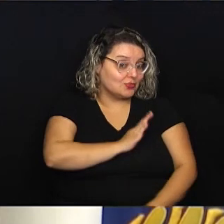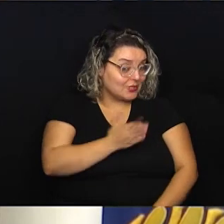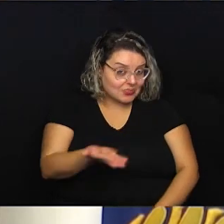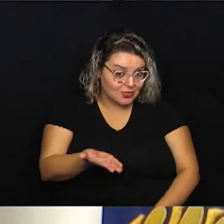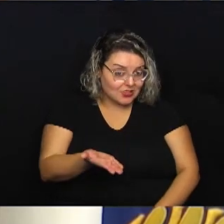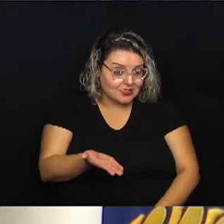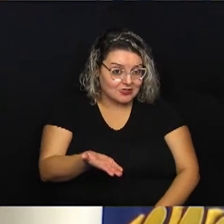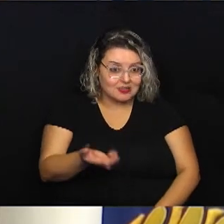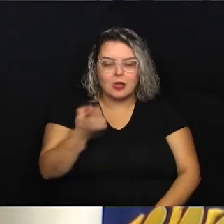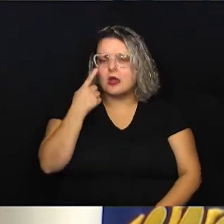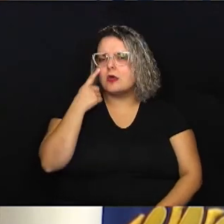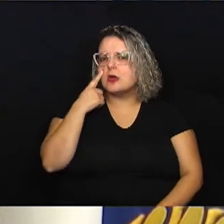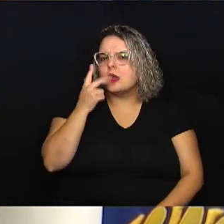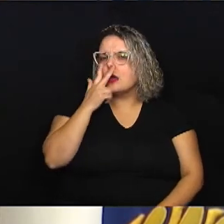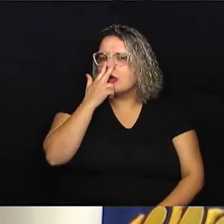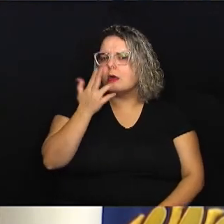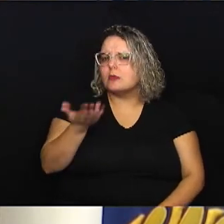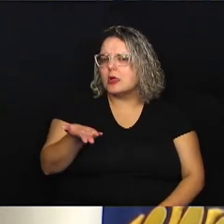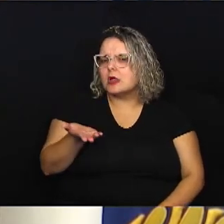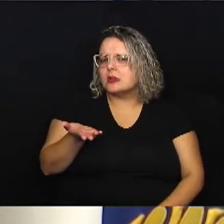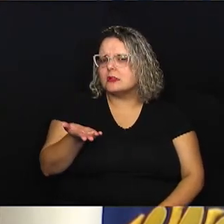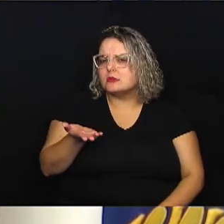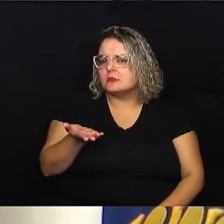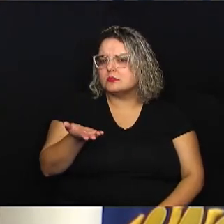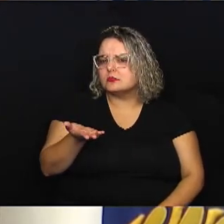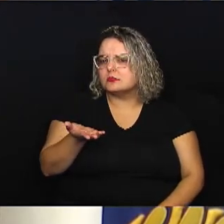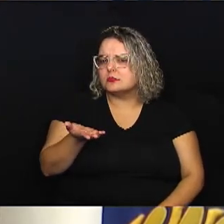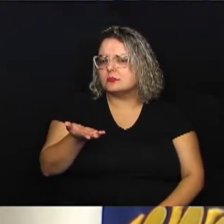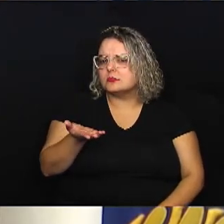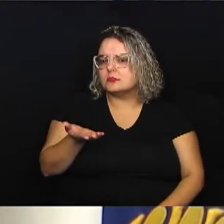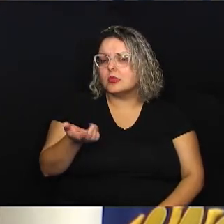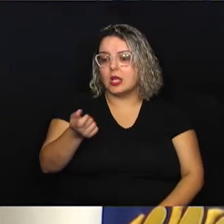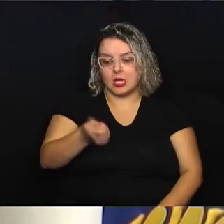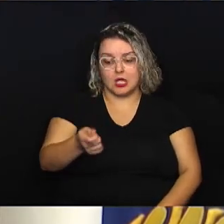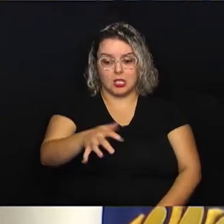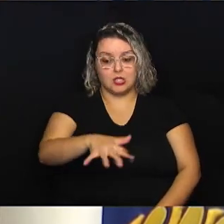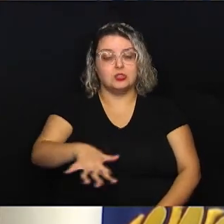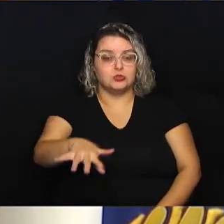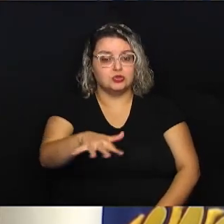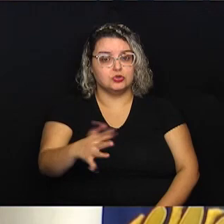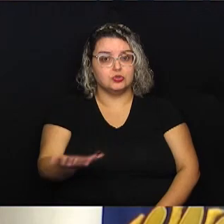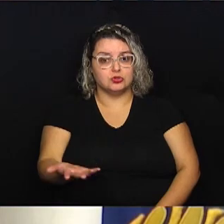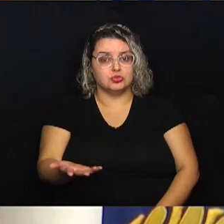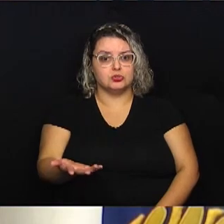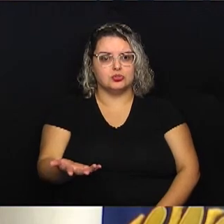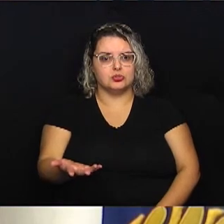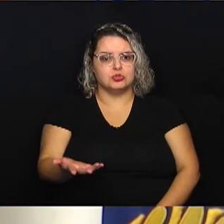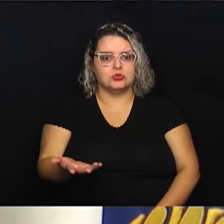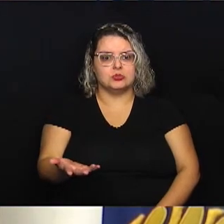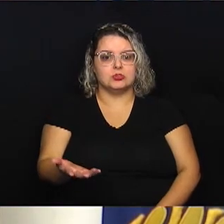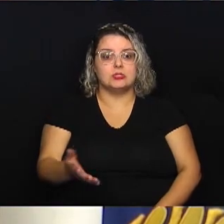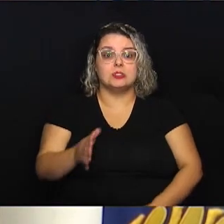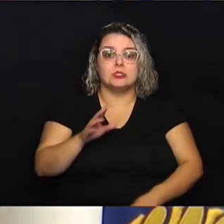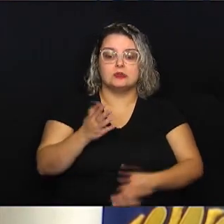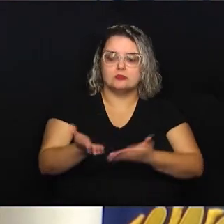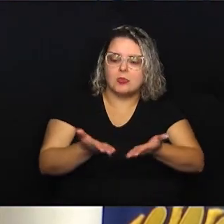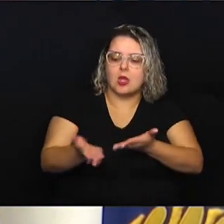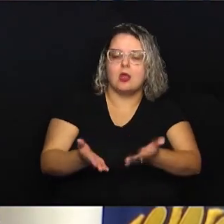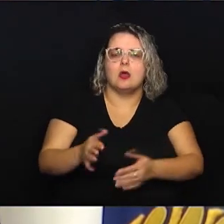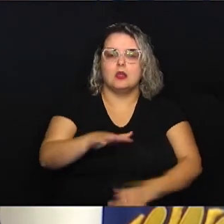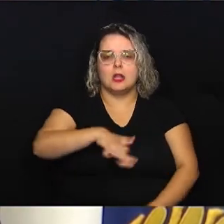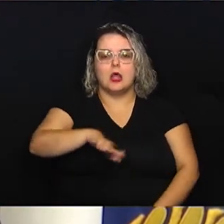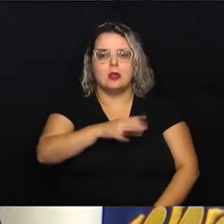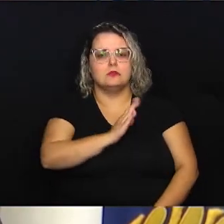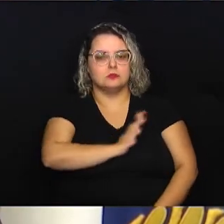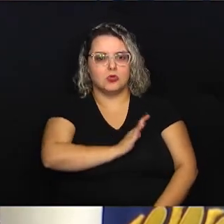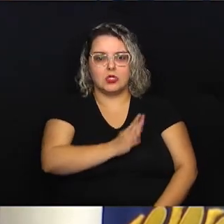parece isso, a sociedade que cuida de cardiologia, ela tem um